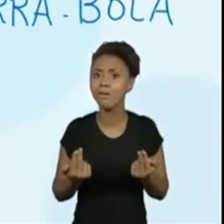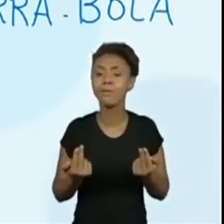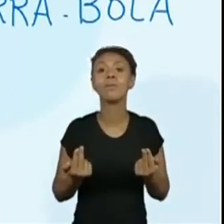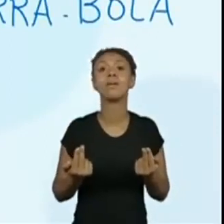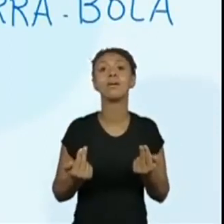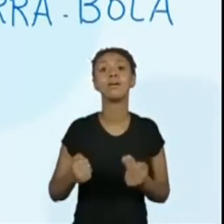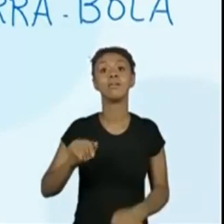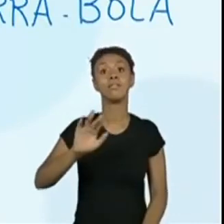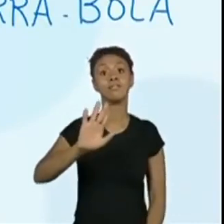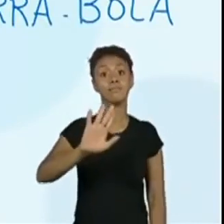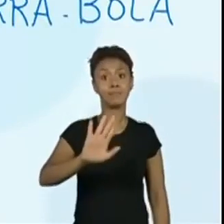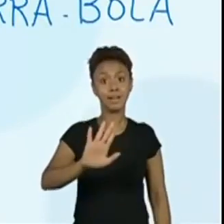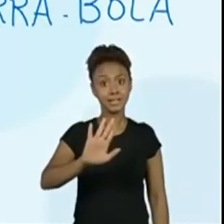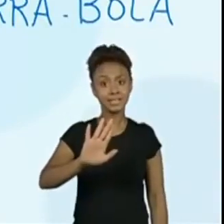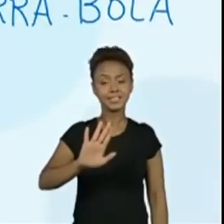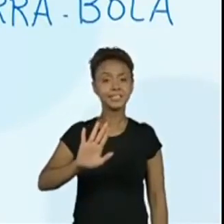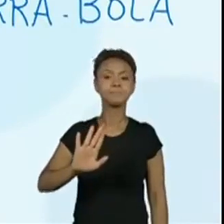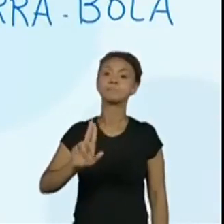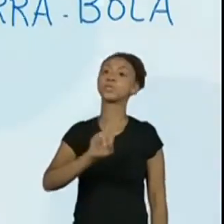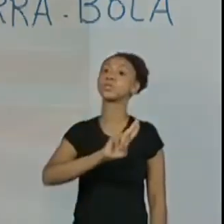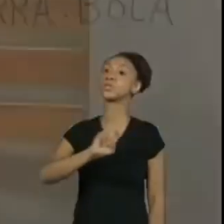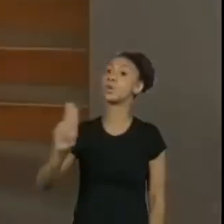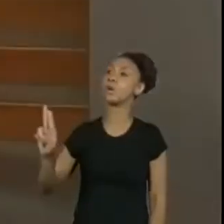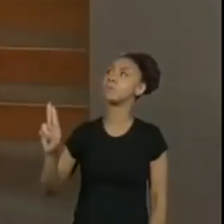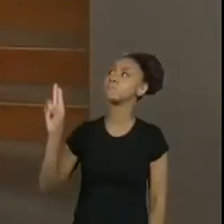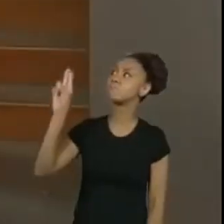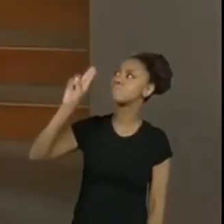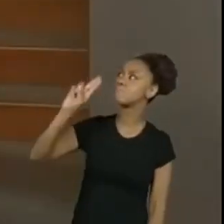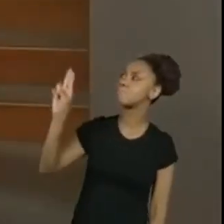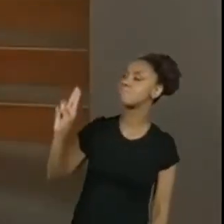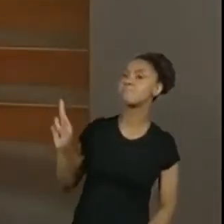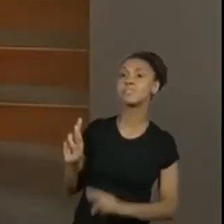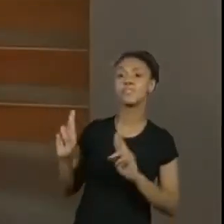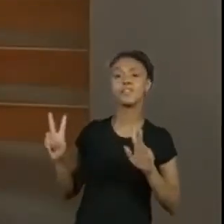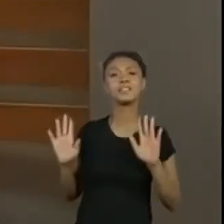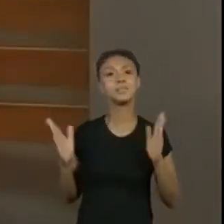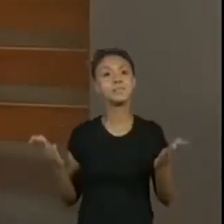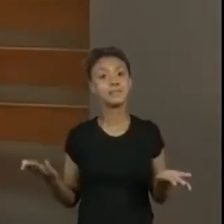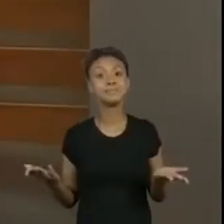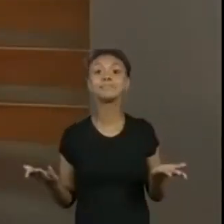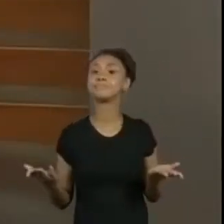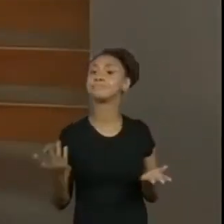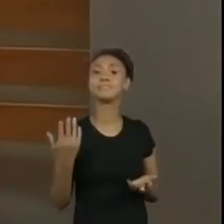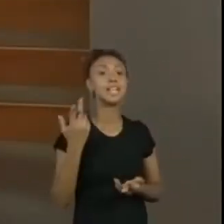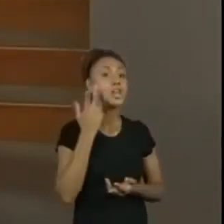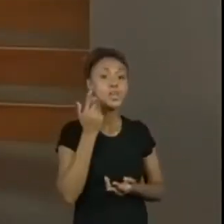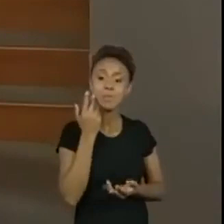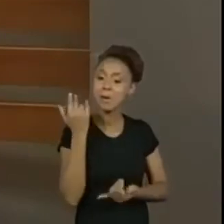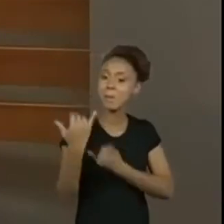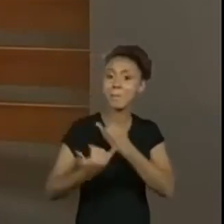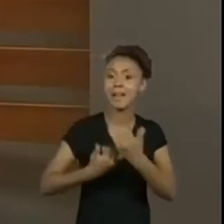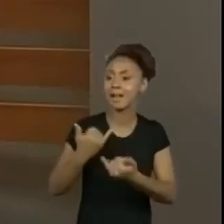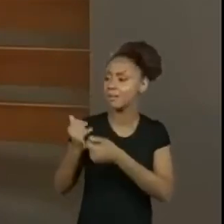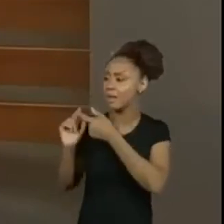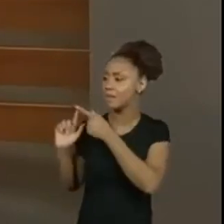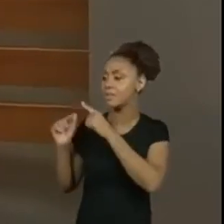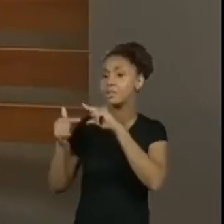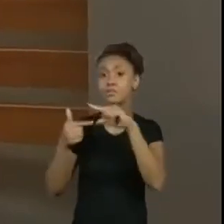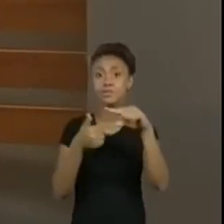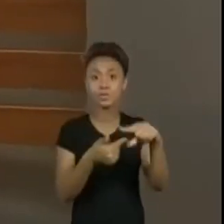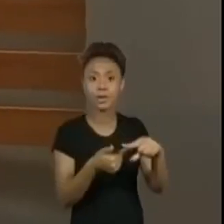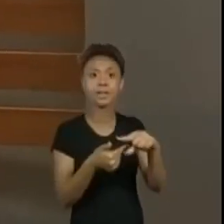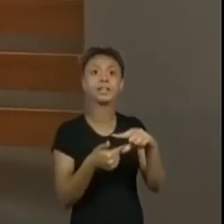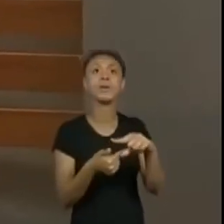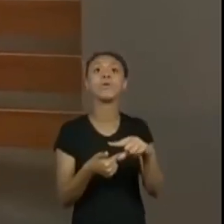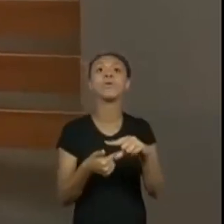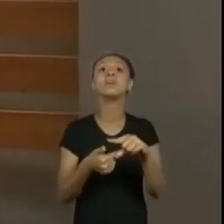a mesma brincadeira, porém, com nomes diferentes. É isso que acontece com as brincadeiras tradicionais. Elas têm muito a ver ali